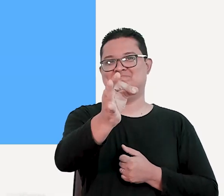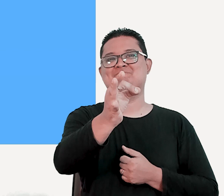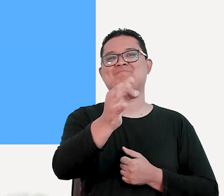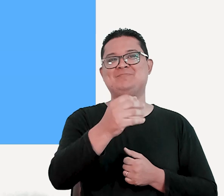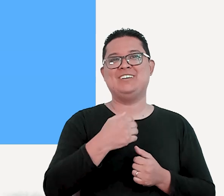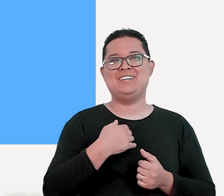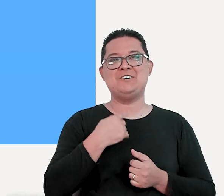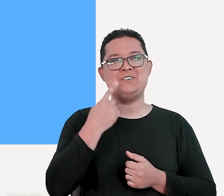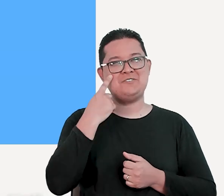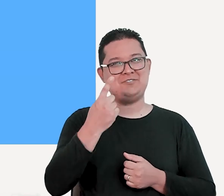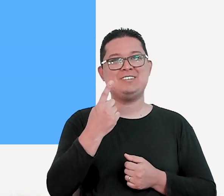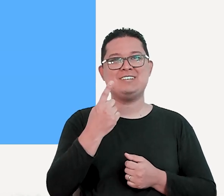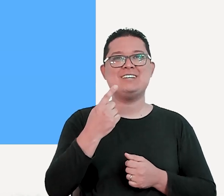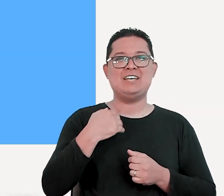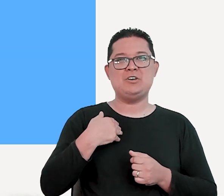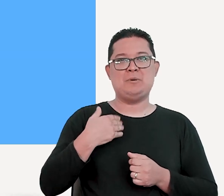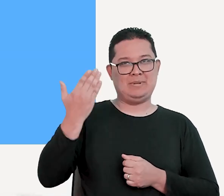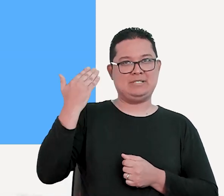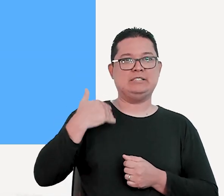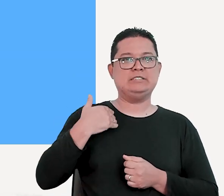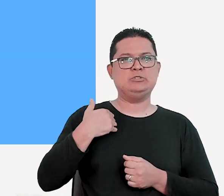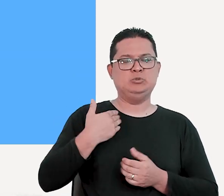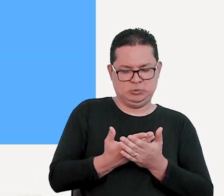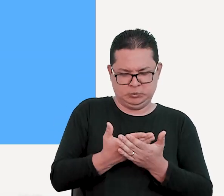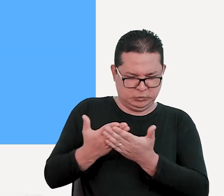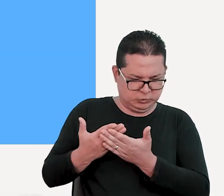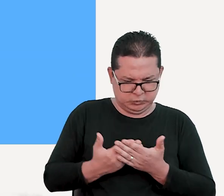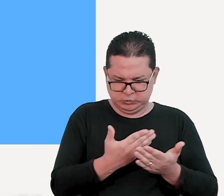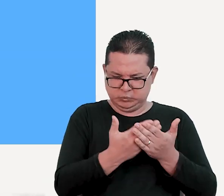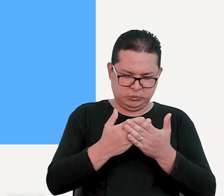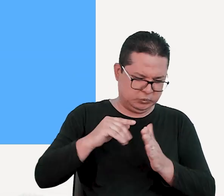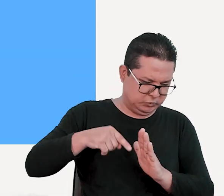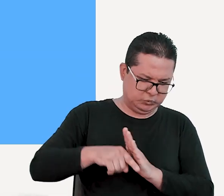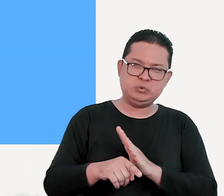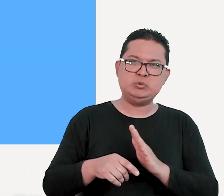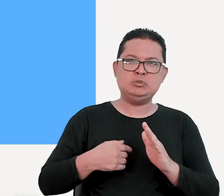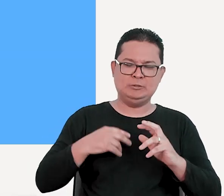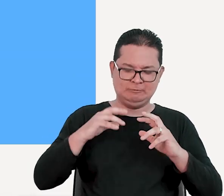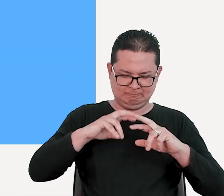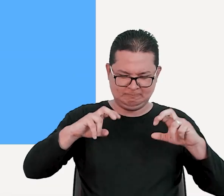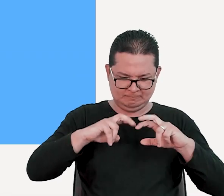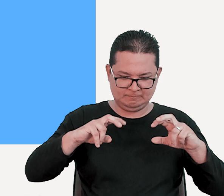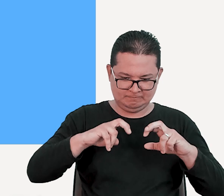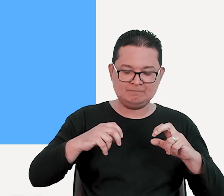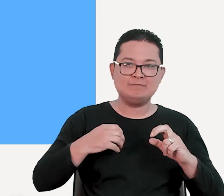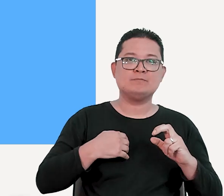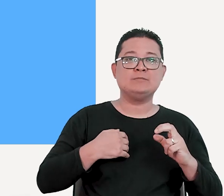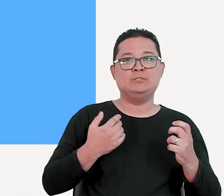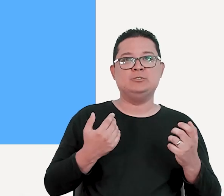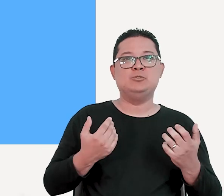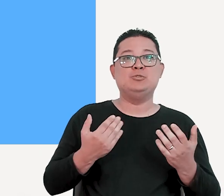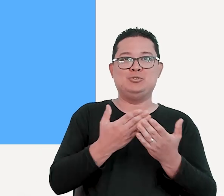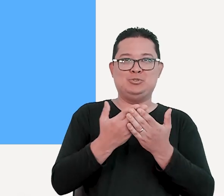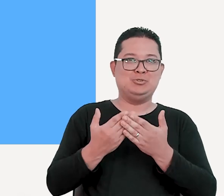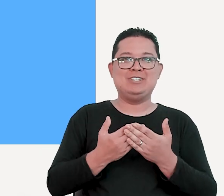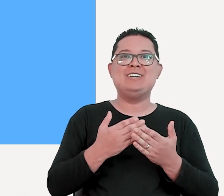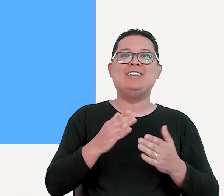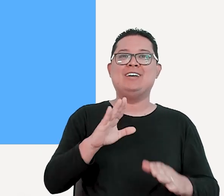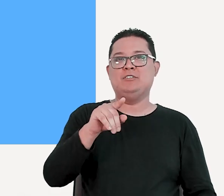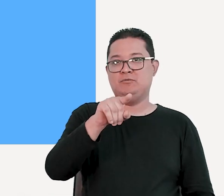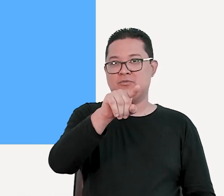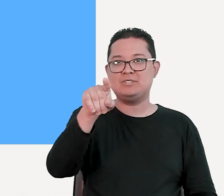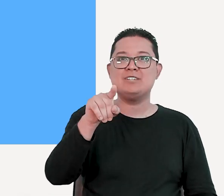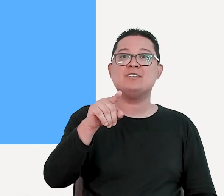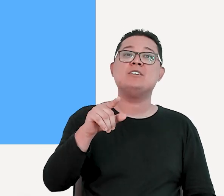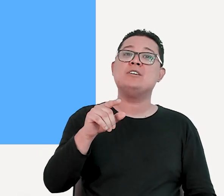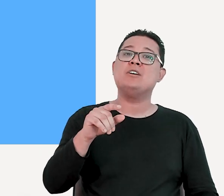inglês, fazer aula, fazer aula particular. Se você não tem grana agora, tem um aplicativo que eu sou fã, que eu faço propaganda de graça dele, que é o